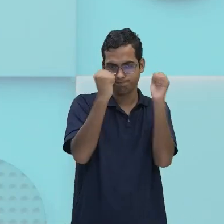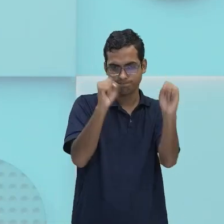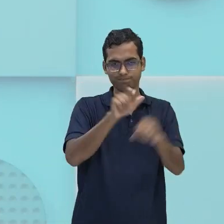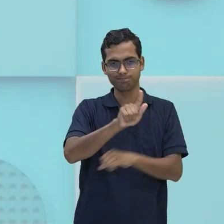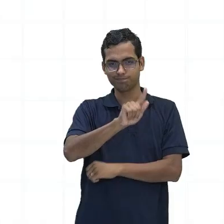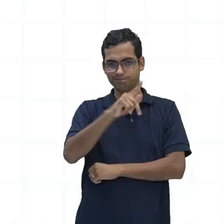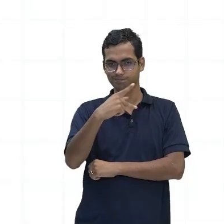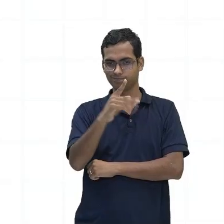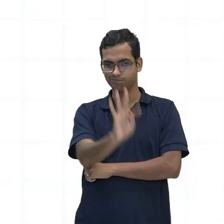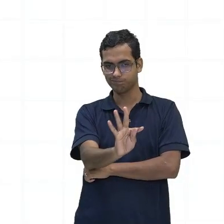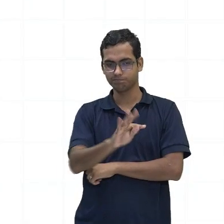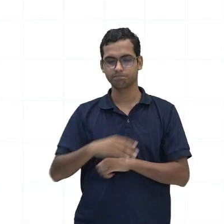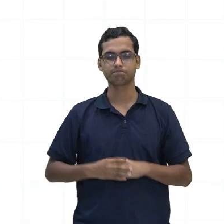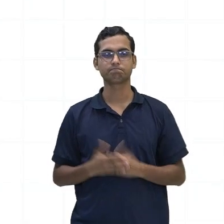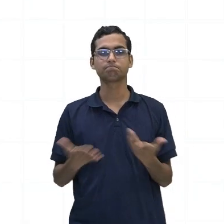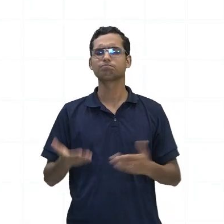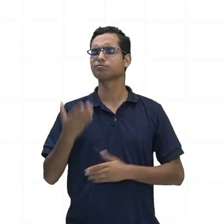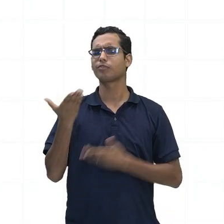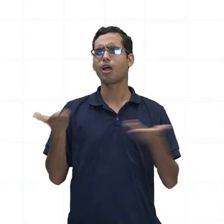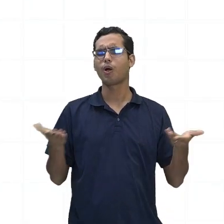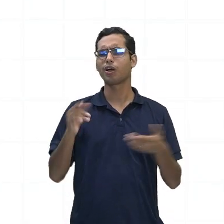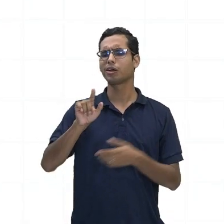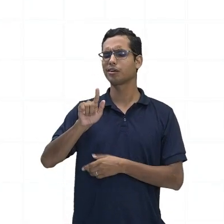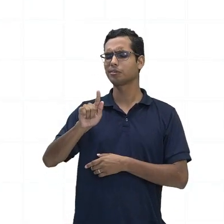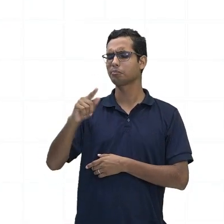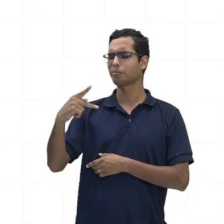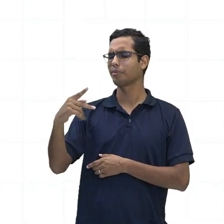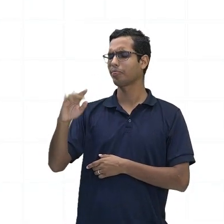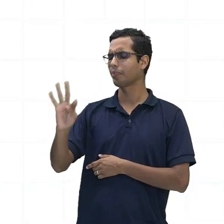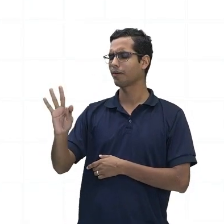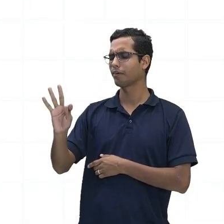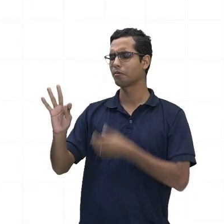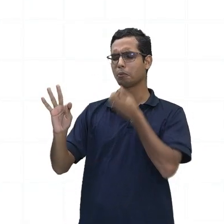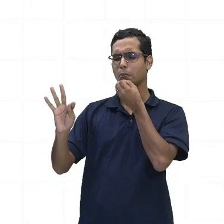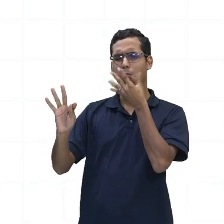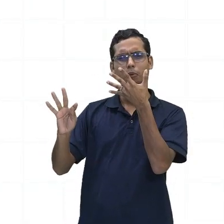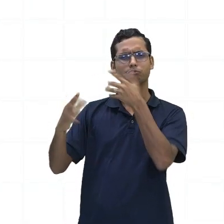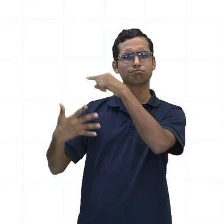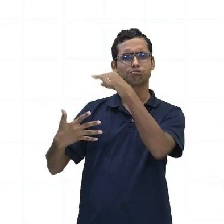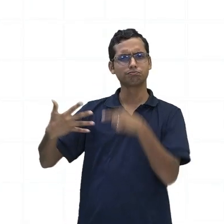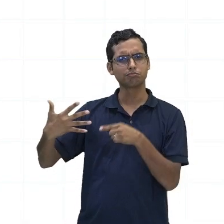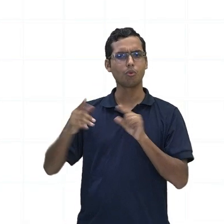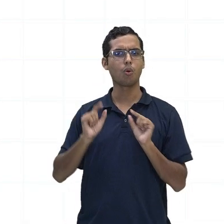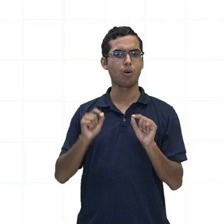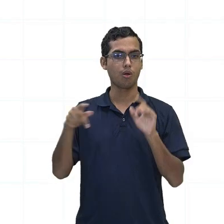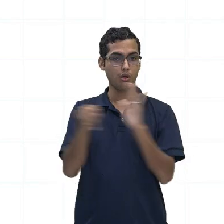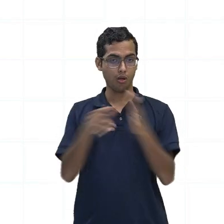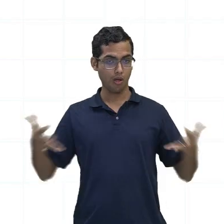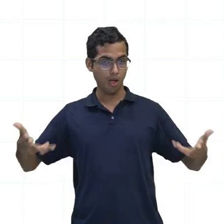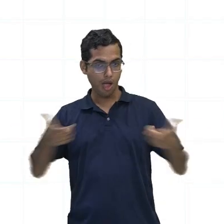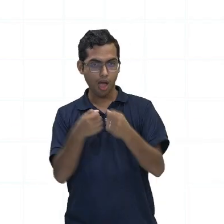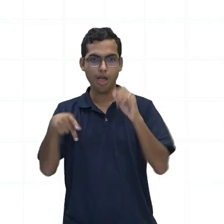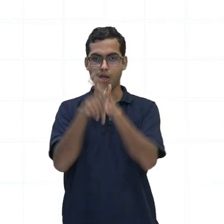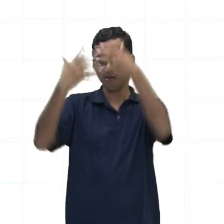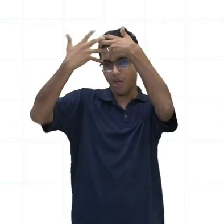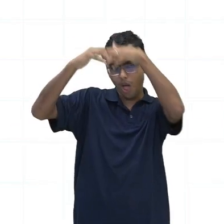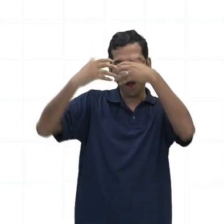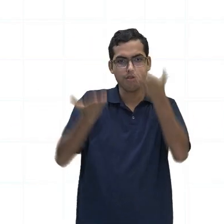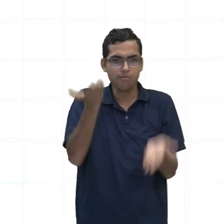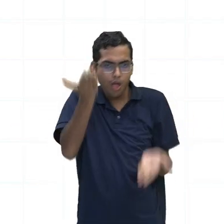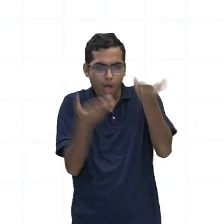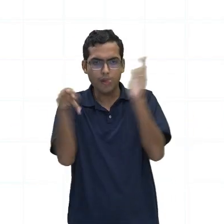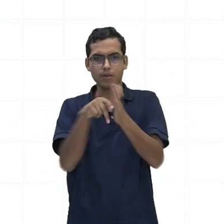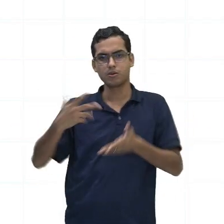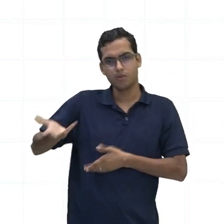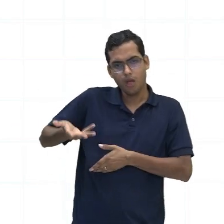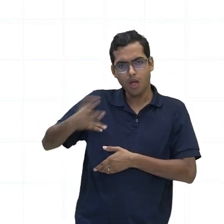prosseguir? Vamos relembrar os benefícios da GPT. Desenvolve habilidades motoras como coordenação, equilíbrio, agilidade